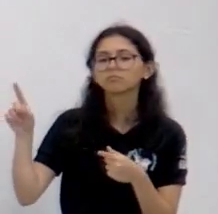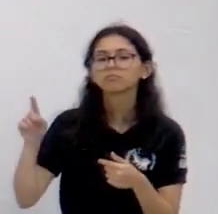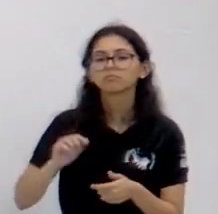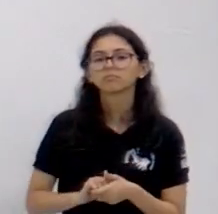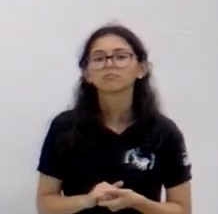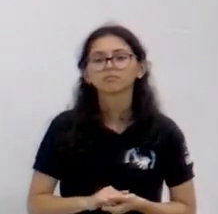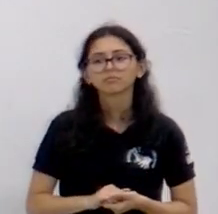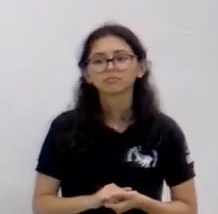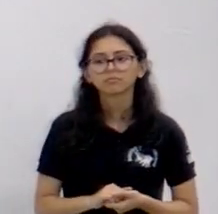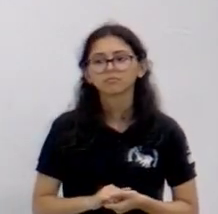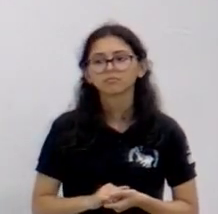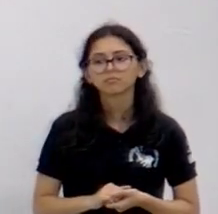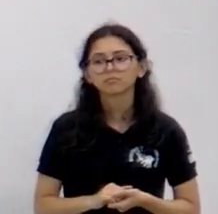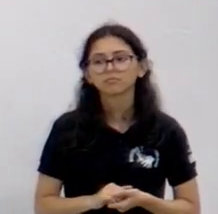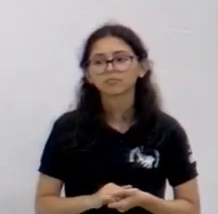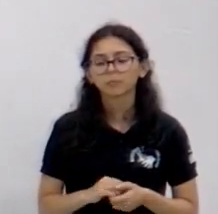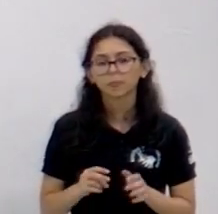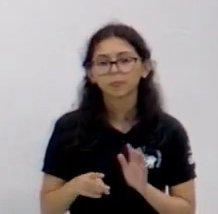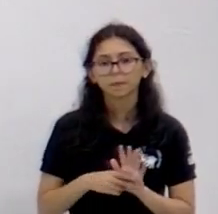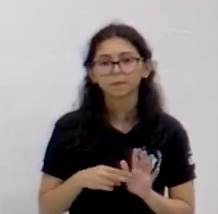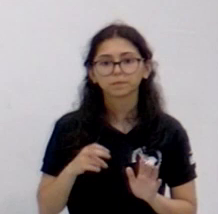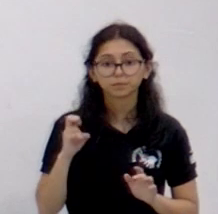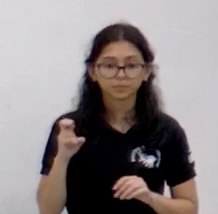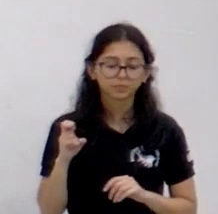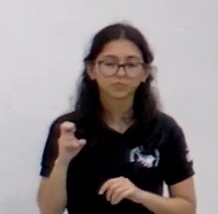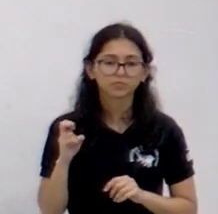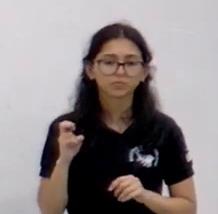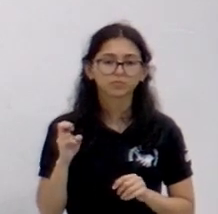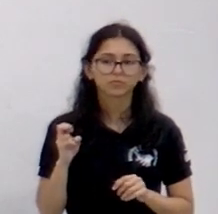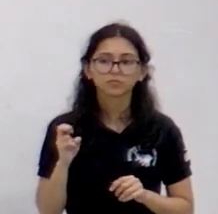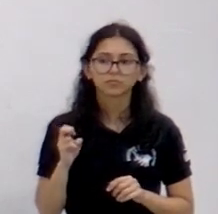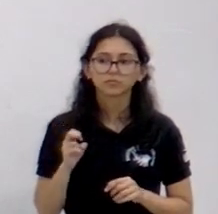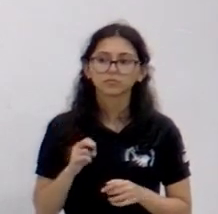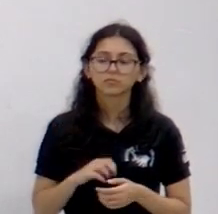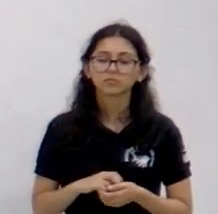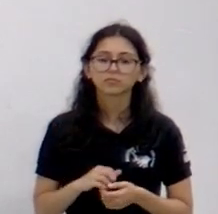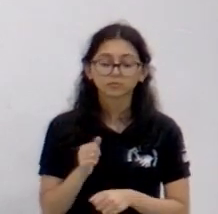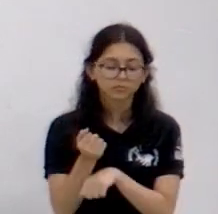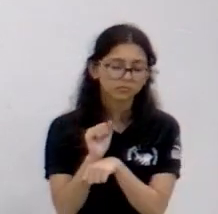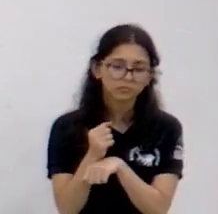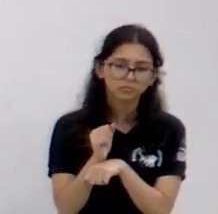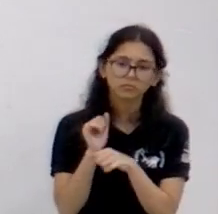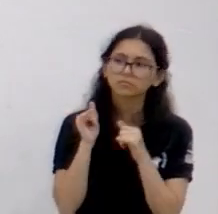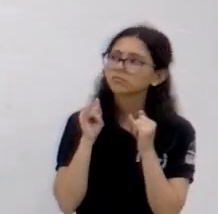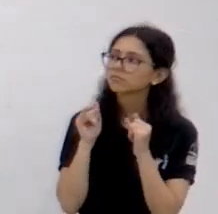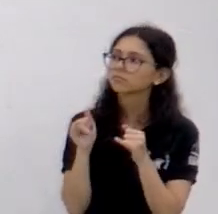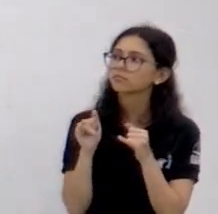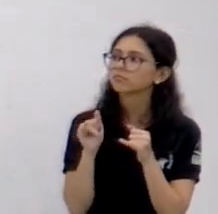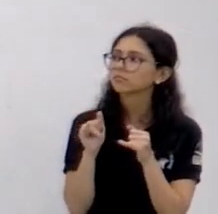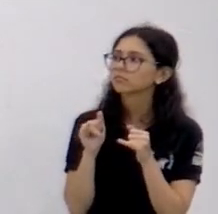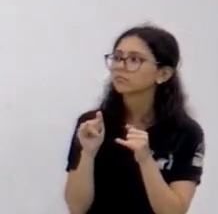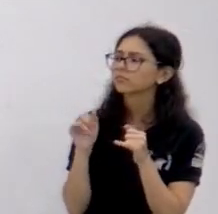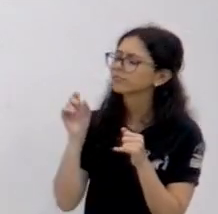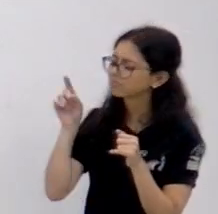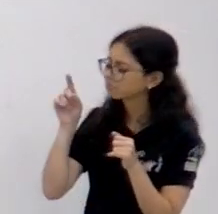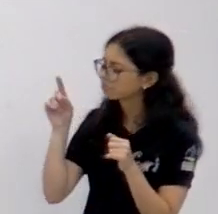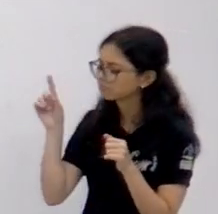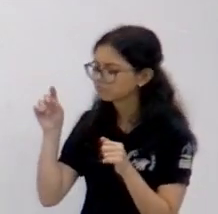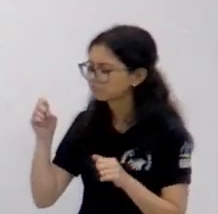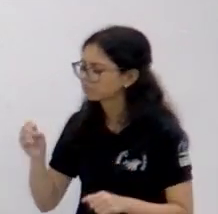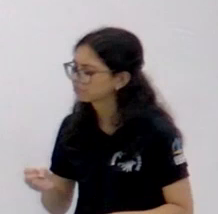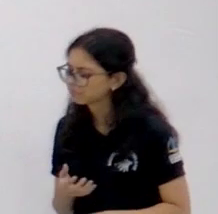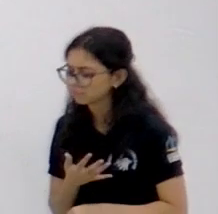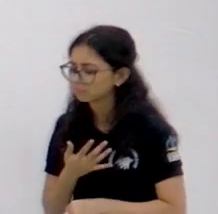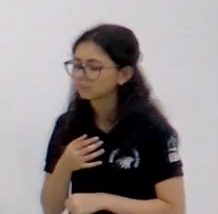aí lá no finalzinho, versículos 32, 33, diz assim: disse ainda Abraão: não se ire o Senhor, se lhe falo somente